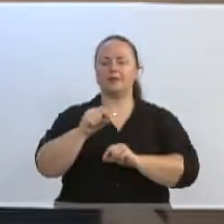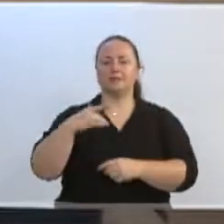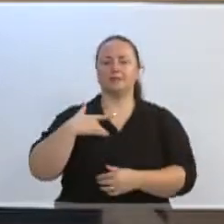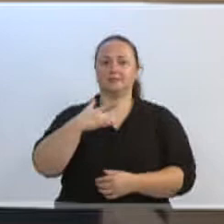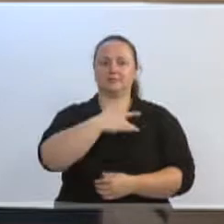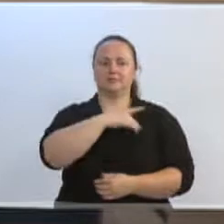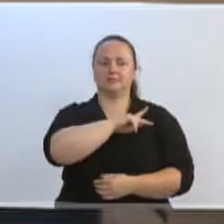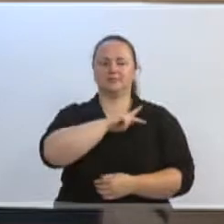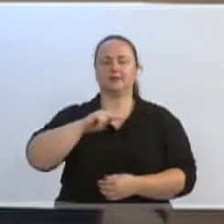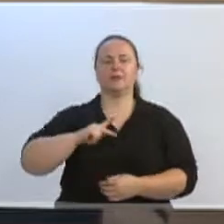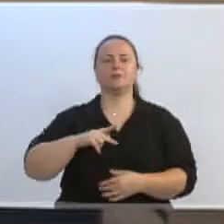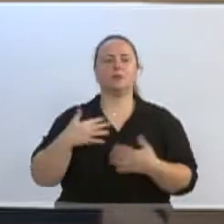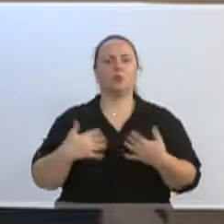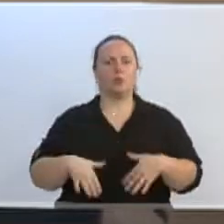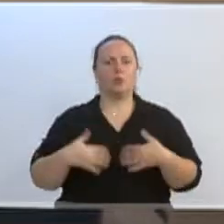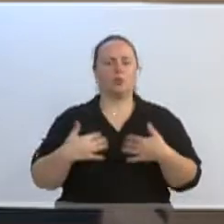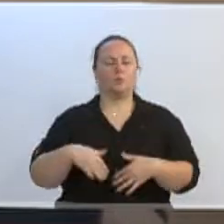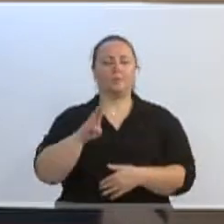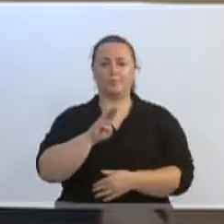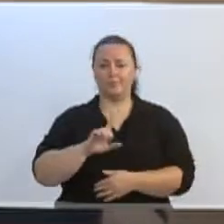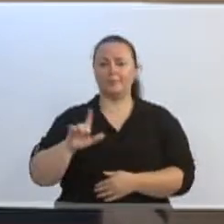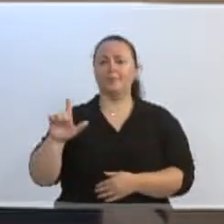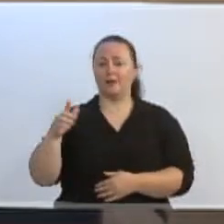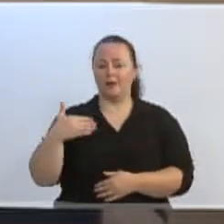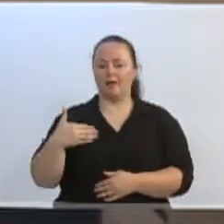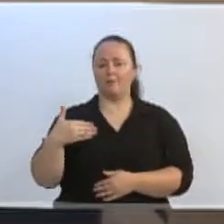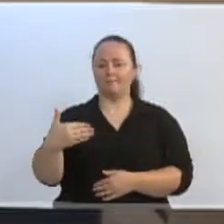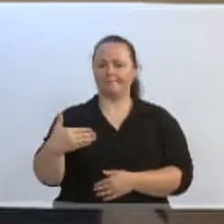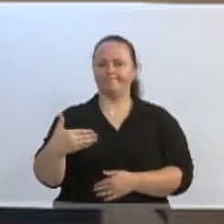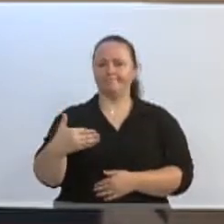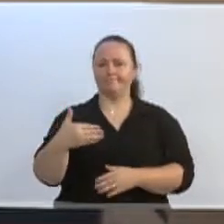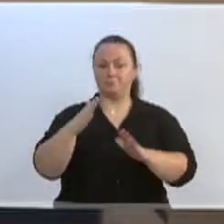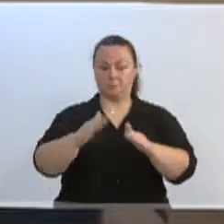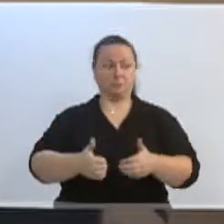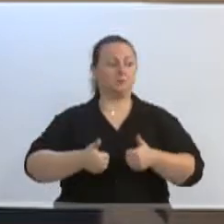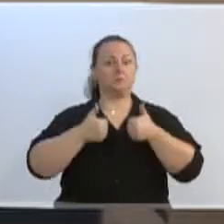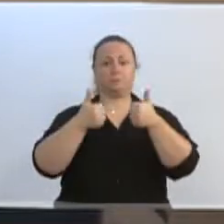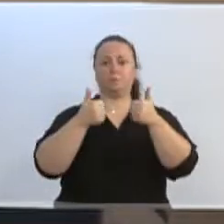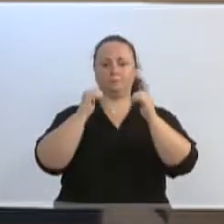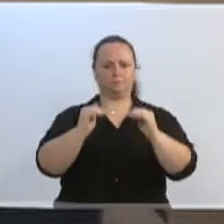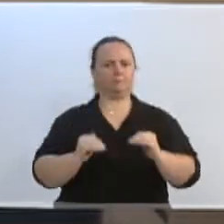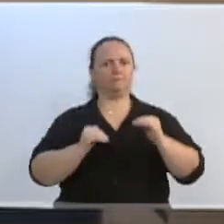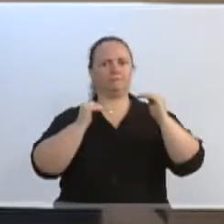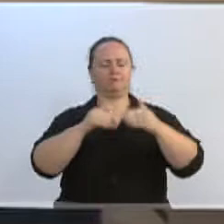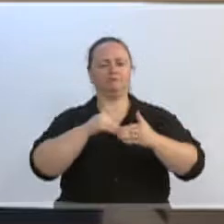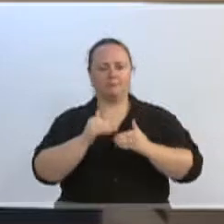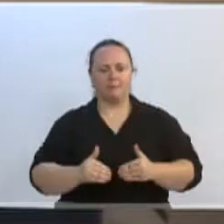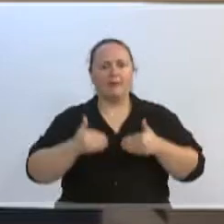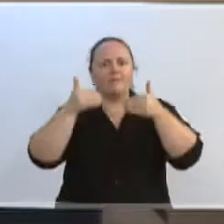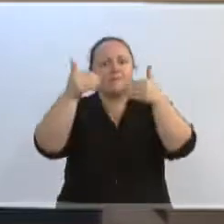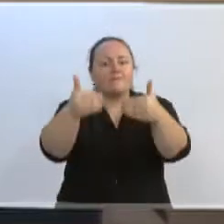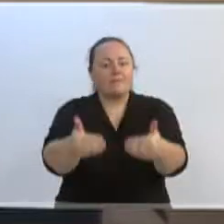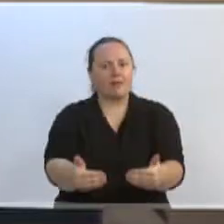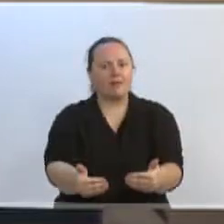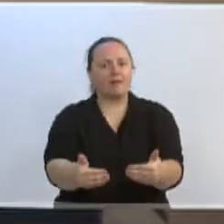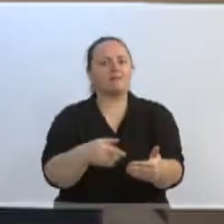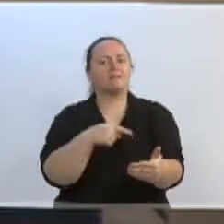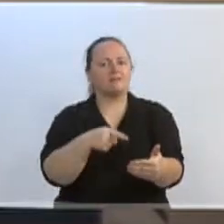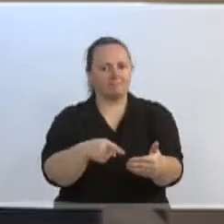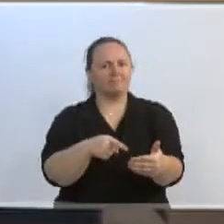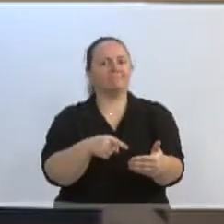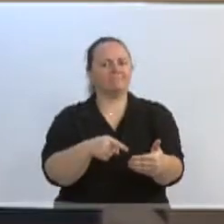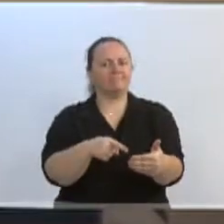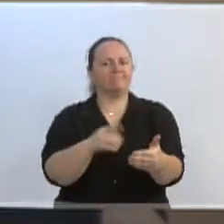pública blumenau muito embora se sobressaia blumenau ainda esteja à frente de muitas cidades seja exemplo para